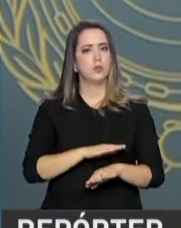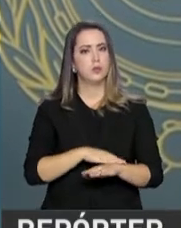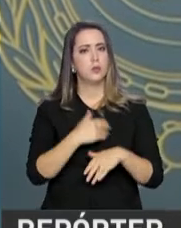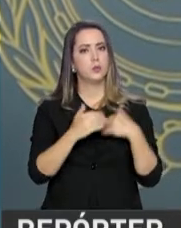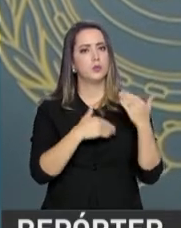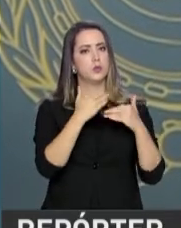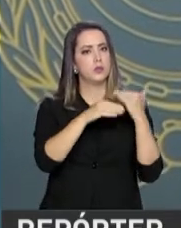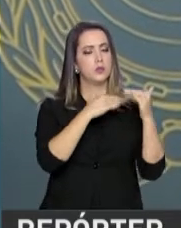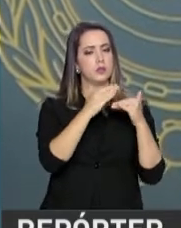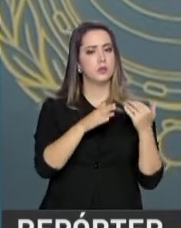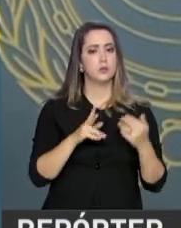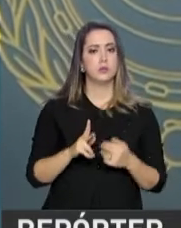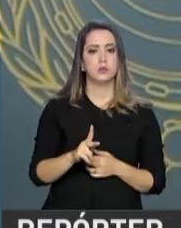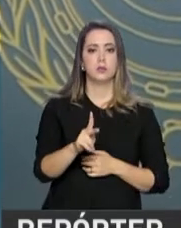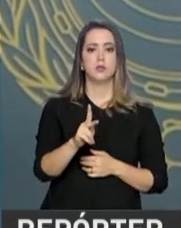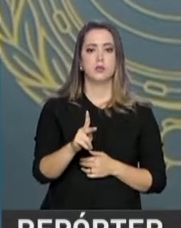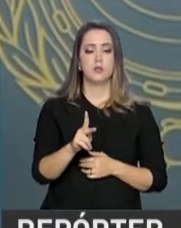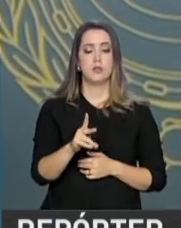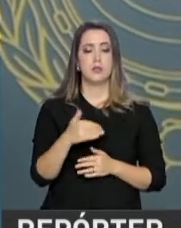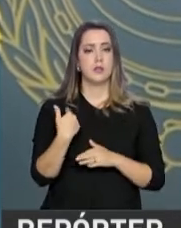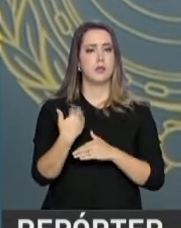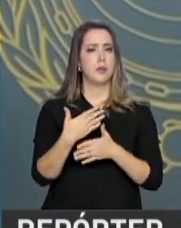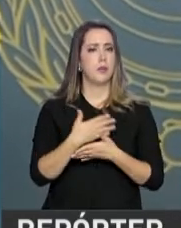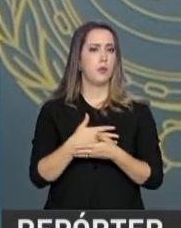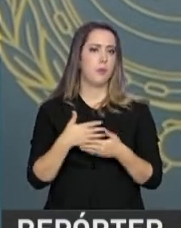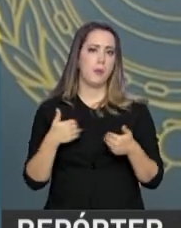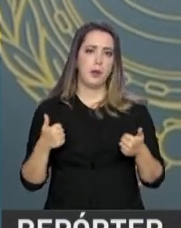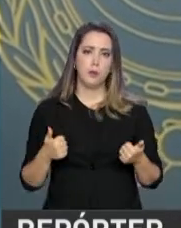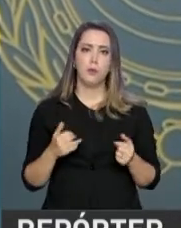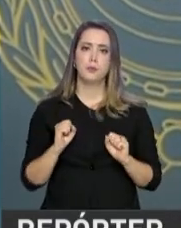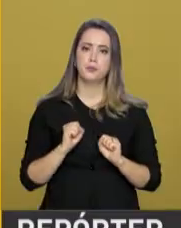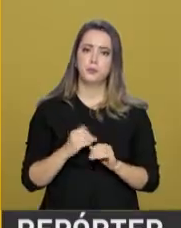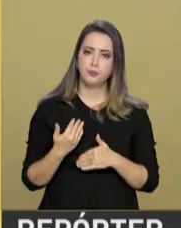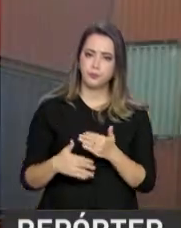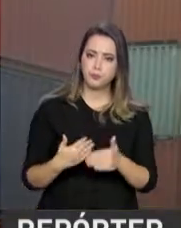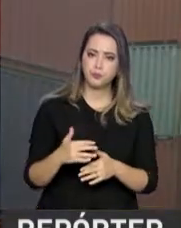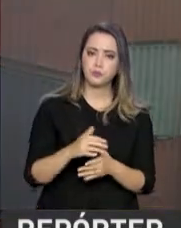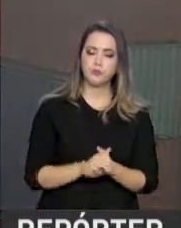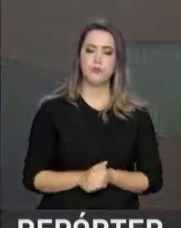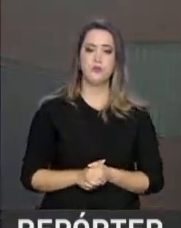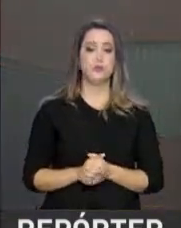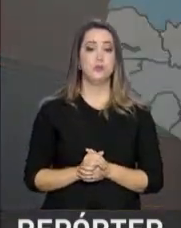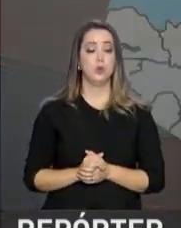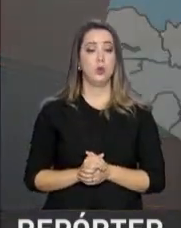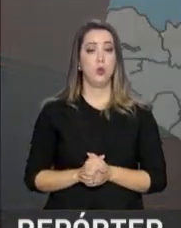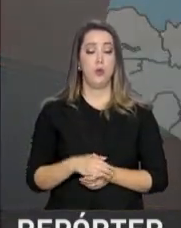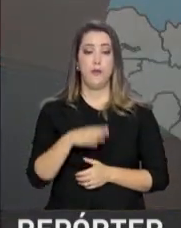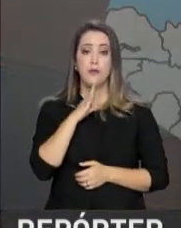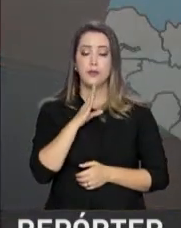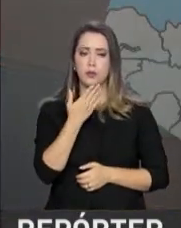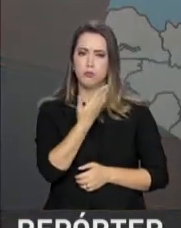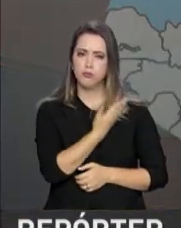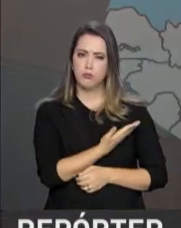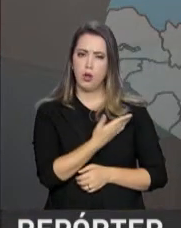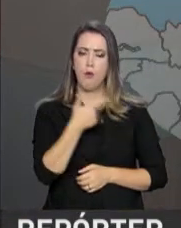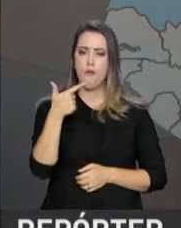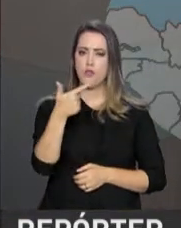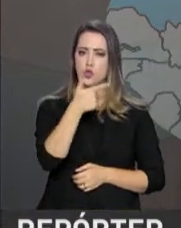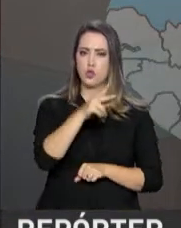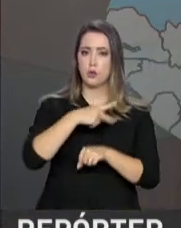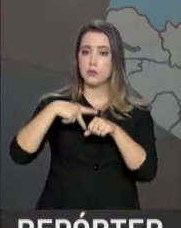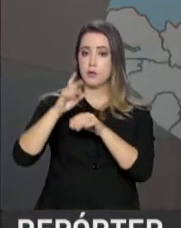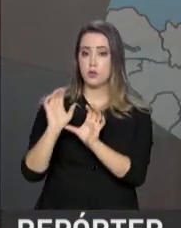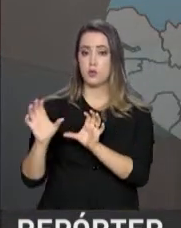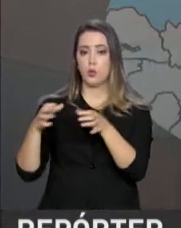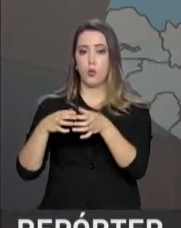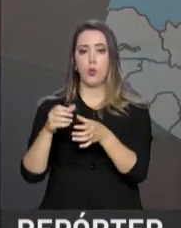crescimento cada mais cada vez mais vigoroso e sustentável juntos os 22 países que formam a liga árabe